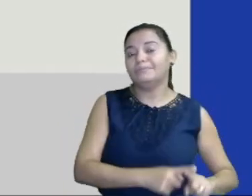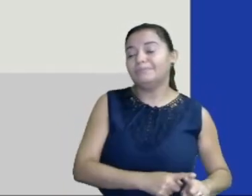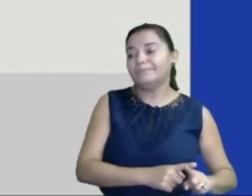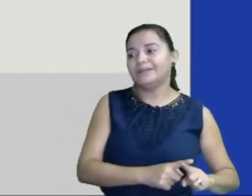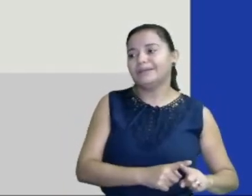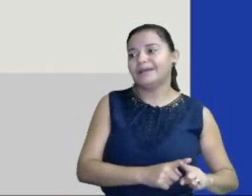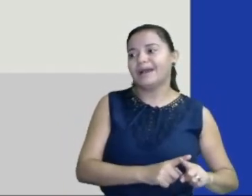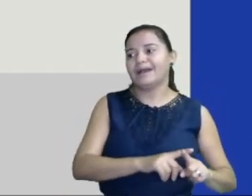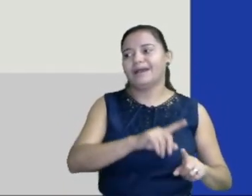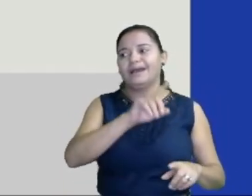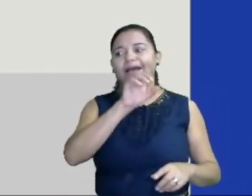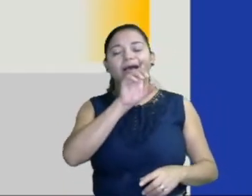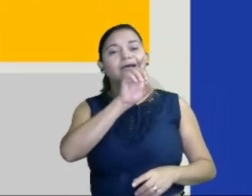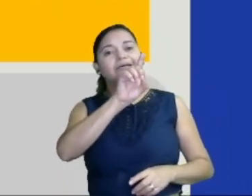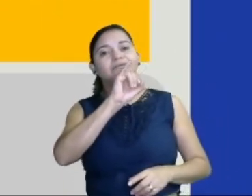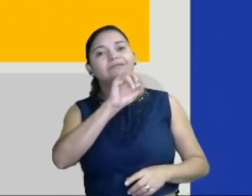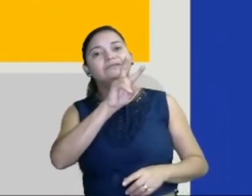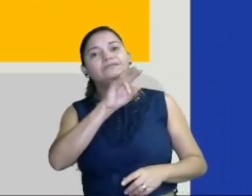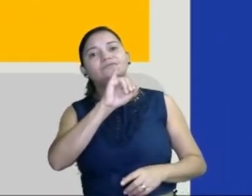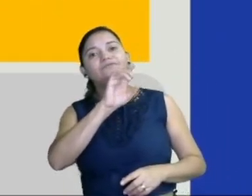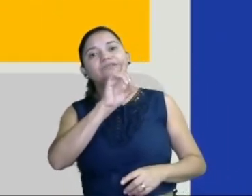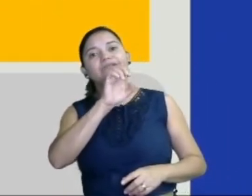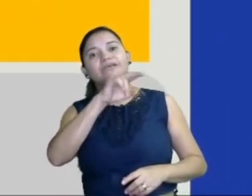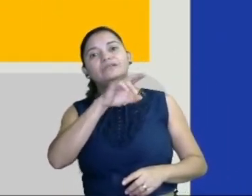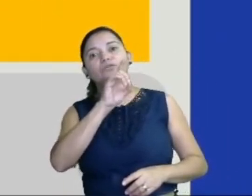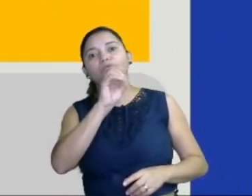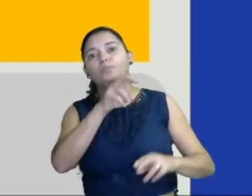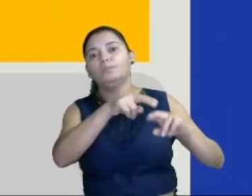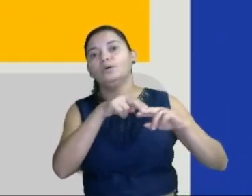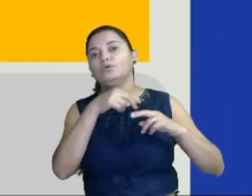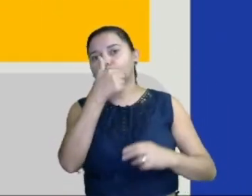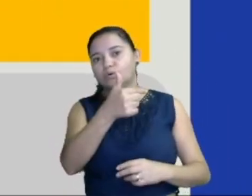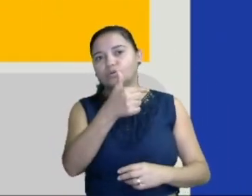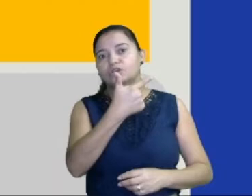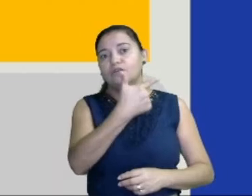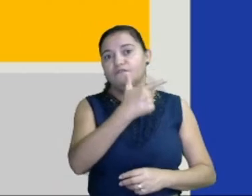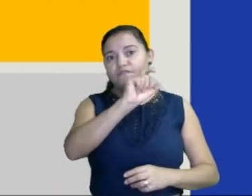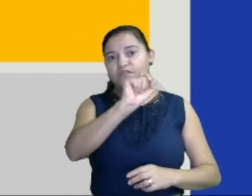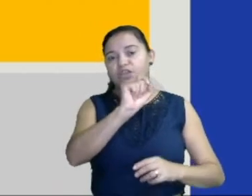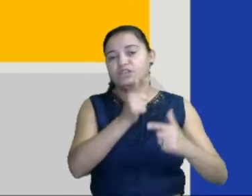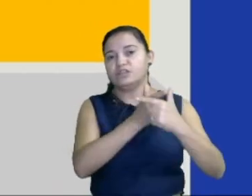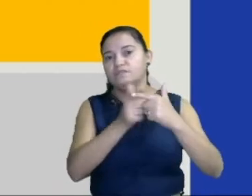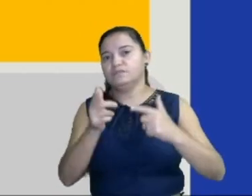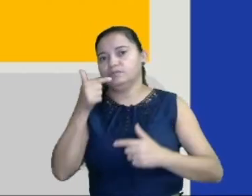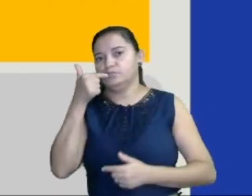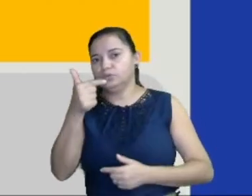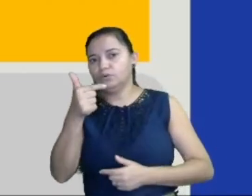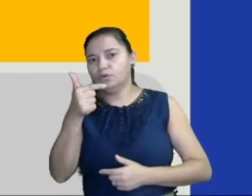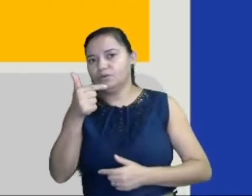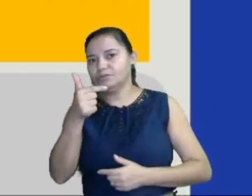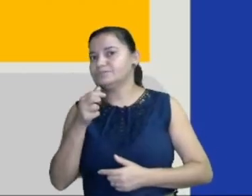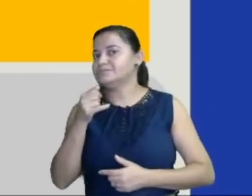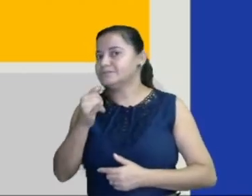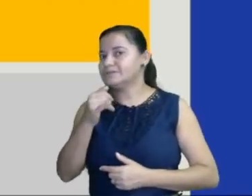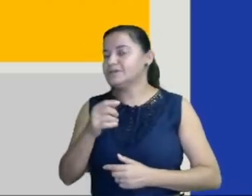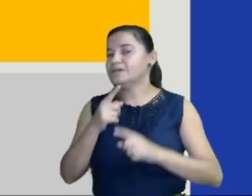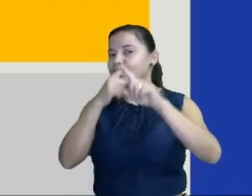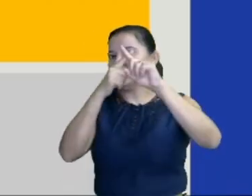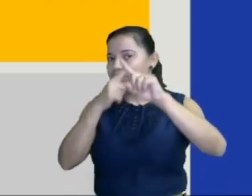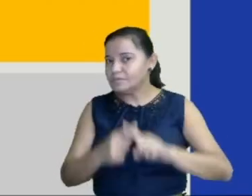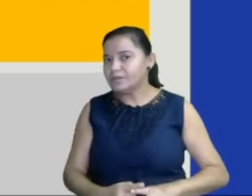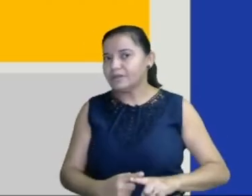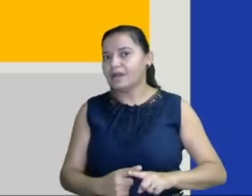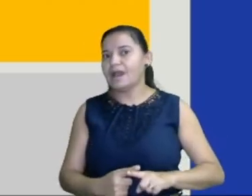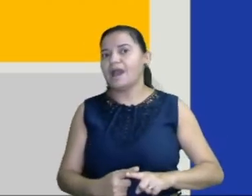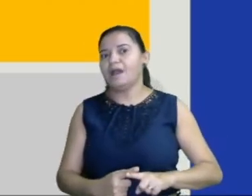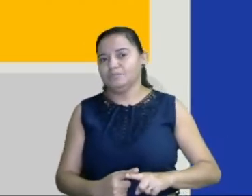dois o que é que ocorreu com o nosso consciente nessa divisão 20 / 2 se multiplicarmos o dividendo